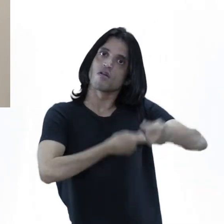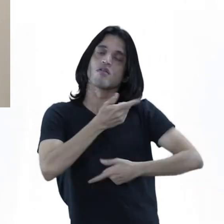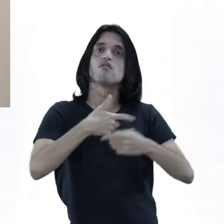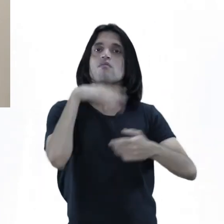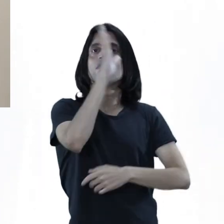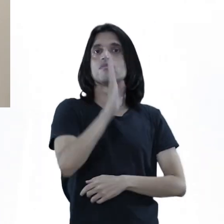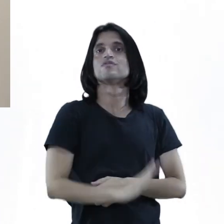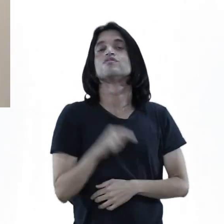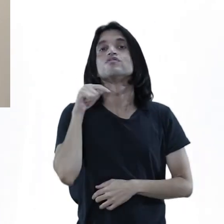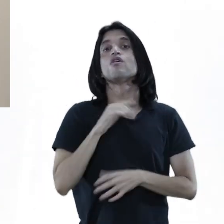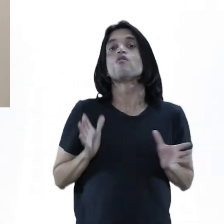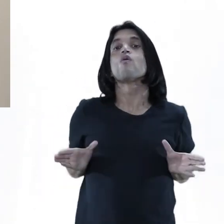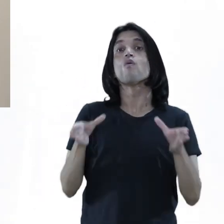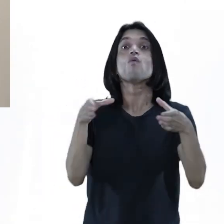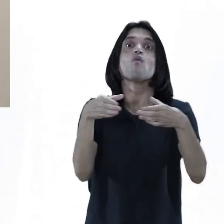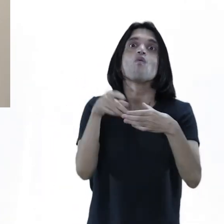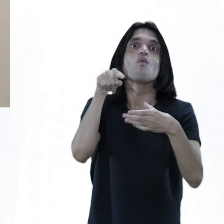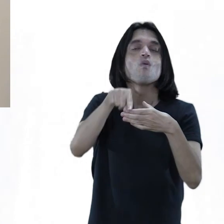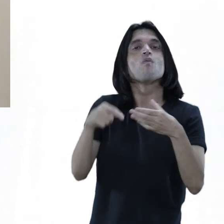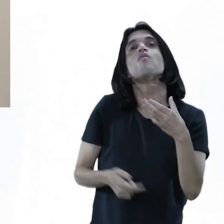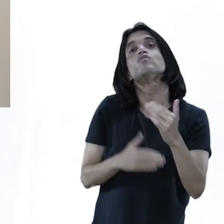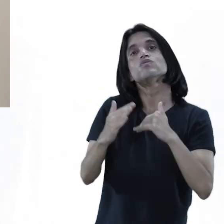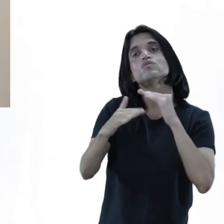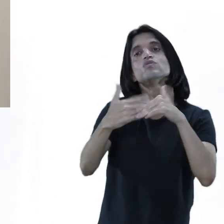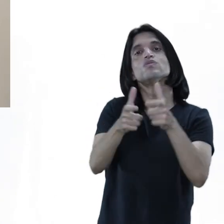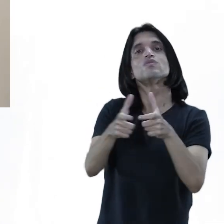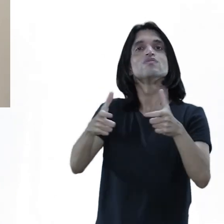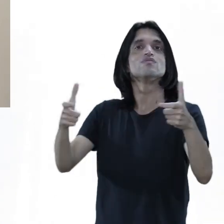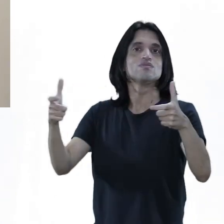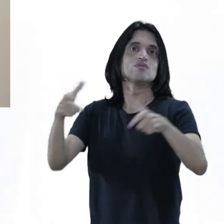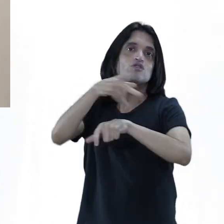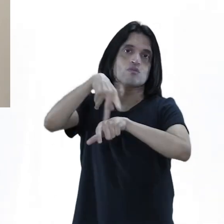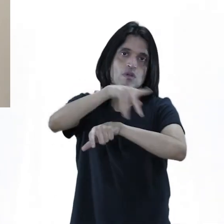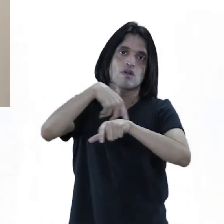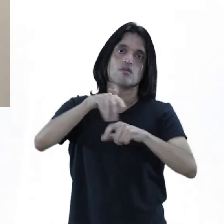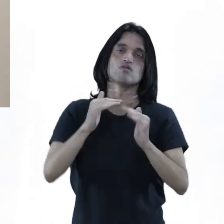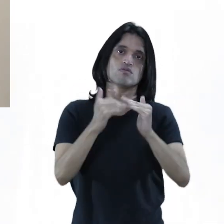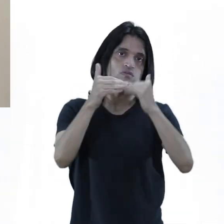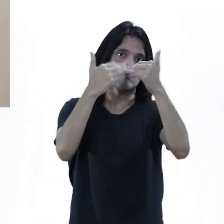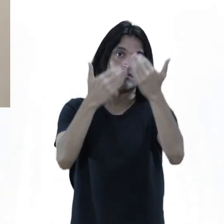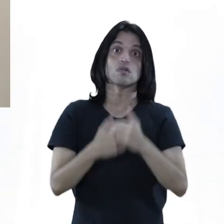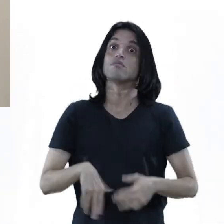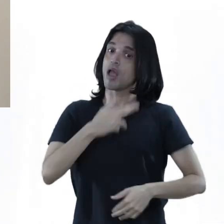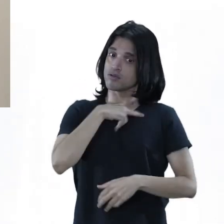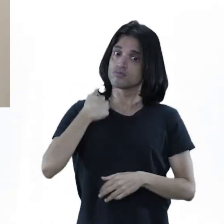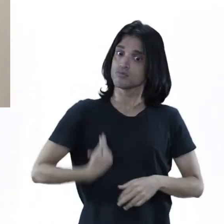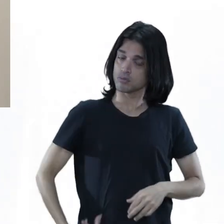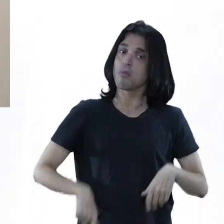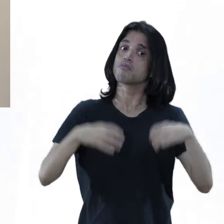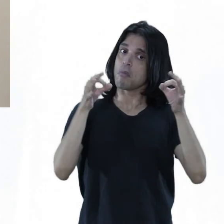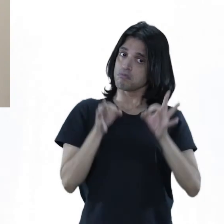parte desse grupo que a gente chama de crescimento econômico dos emergentes. E a China vem fazendo o seu